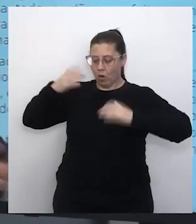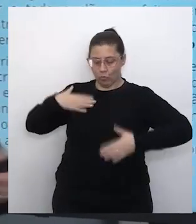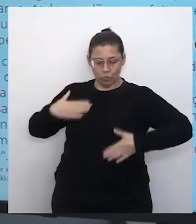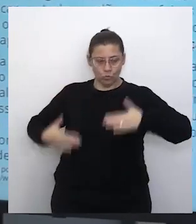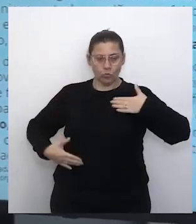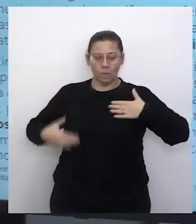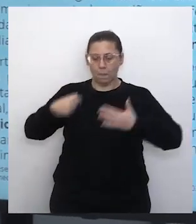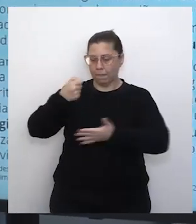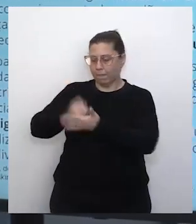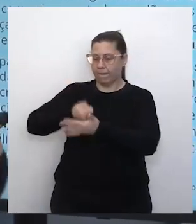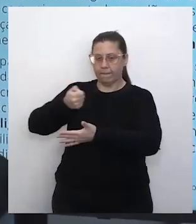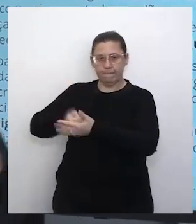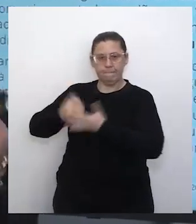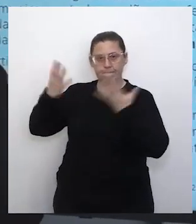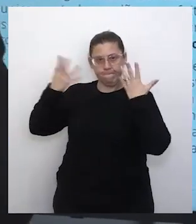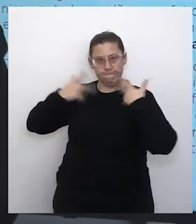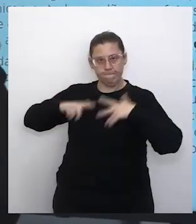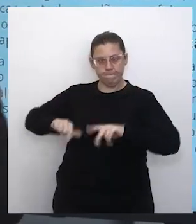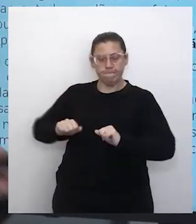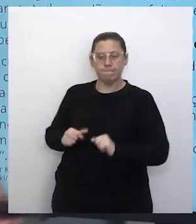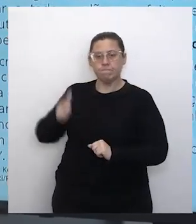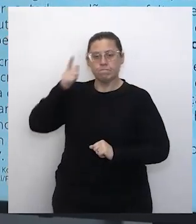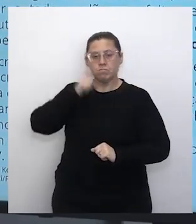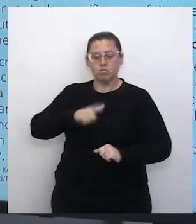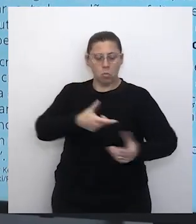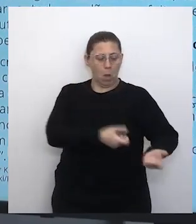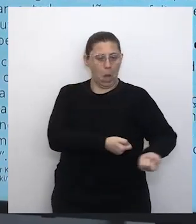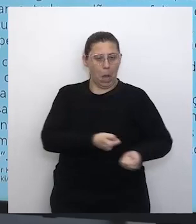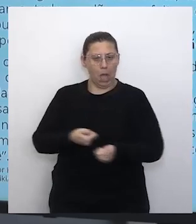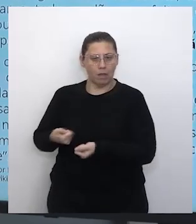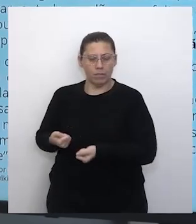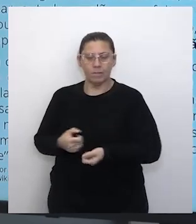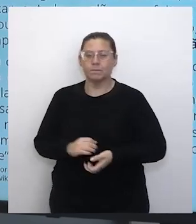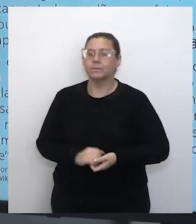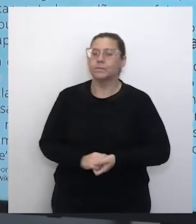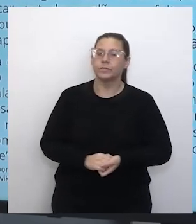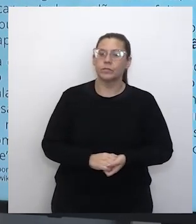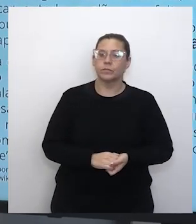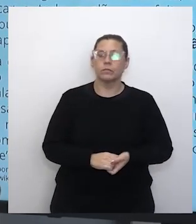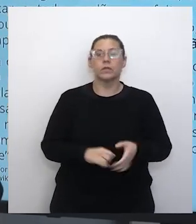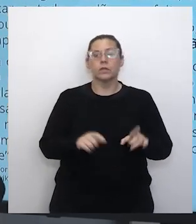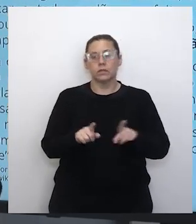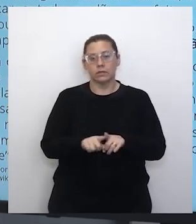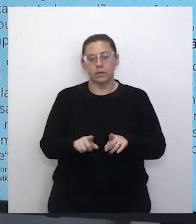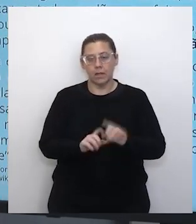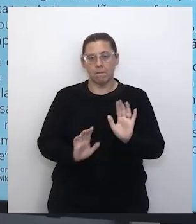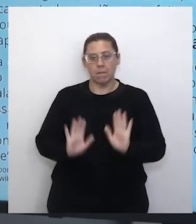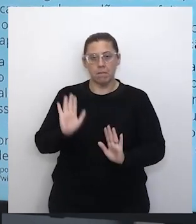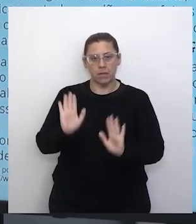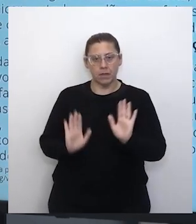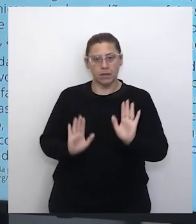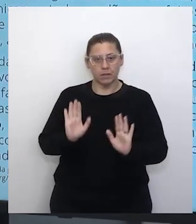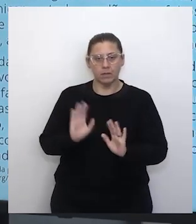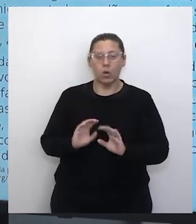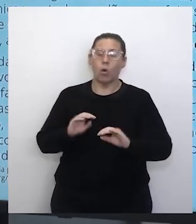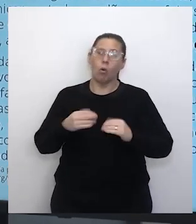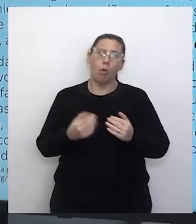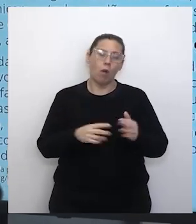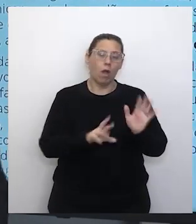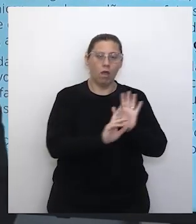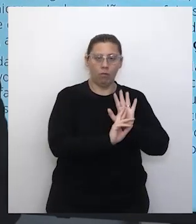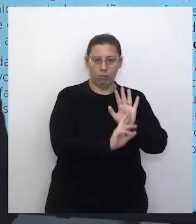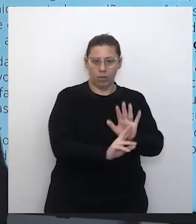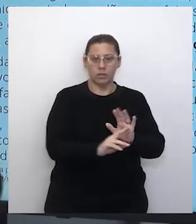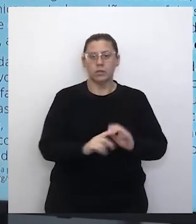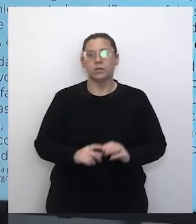com o bicho, para abatê-lo e finalmente carregá-lo até a aldeia. Então, através da mimese ou da imitação ou da